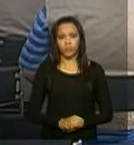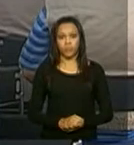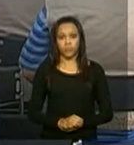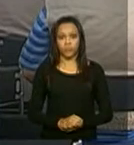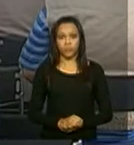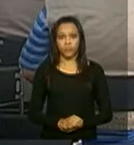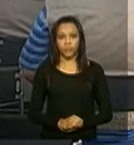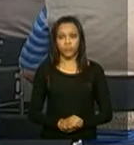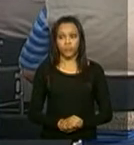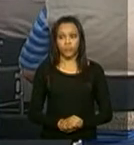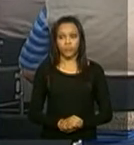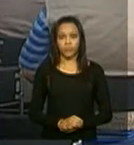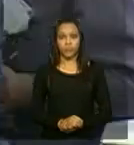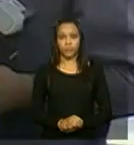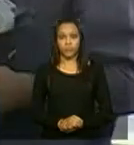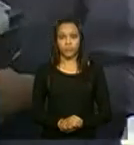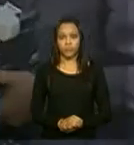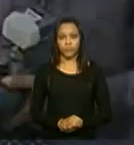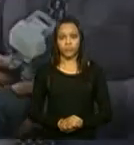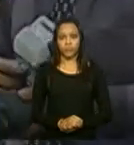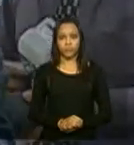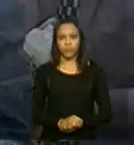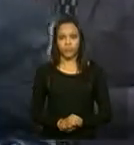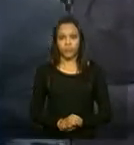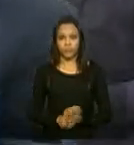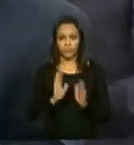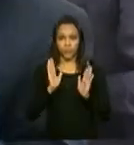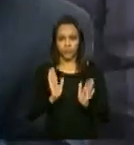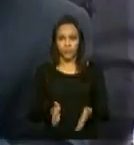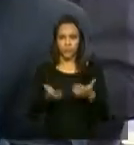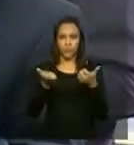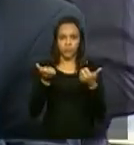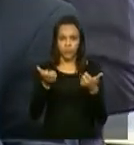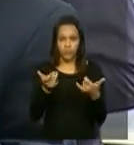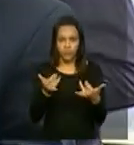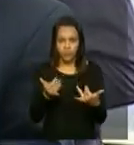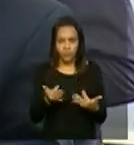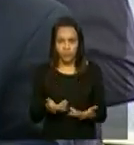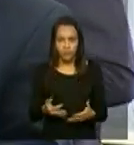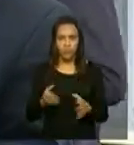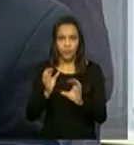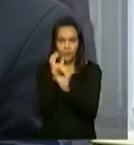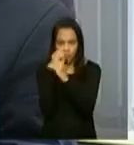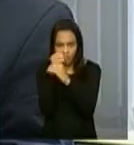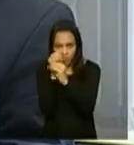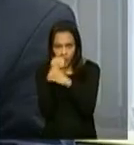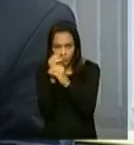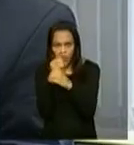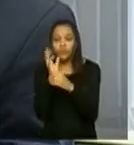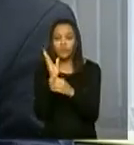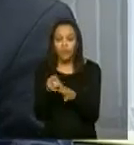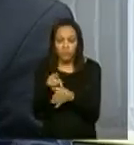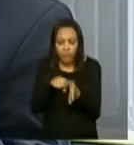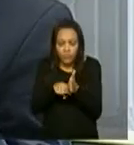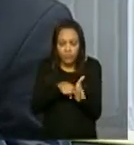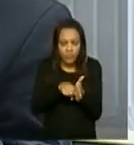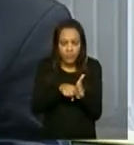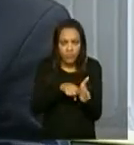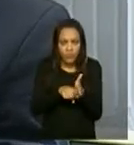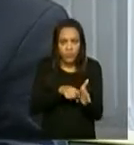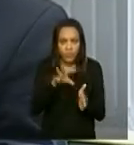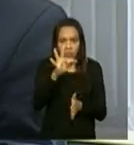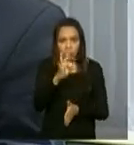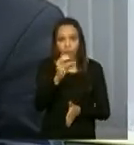troca assim é com frizzo o vitória realizou regional stock psicológicas nas amostras